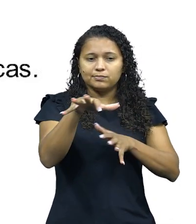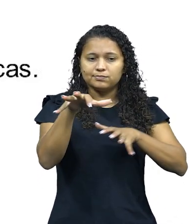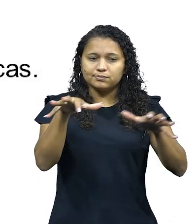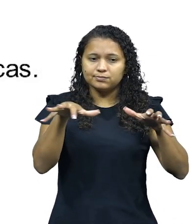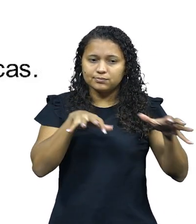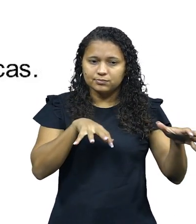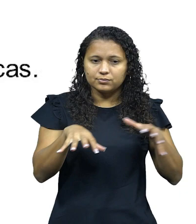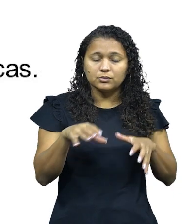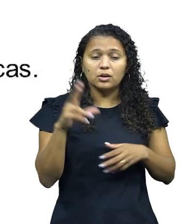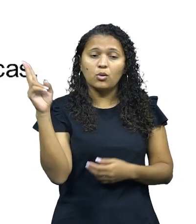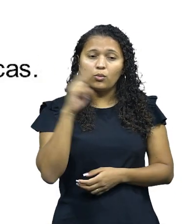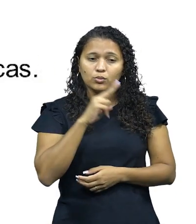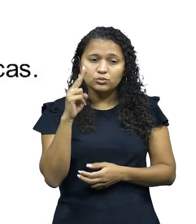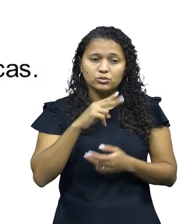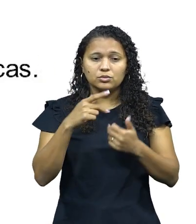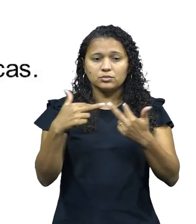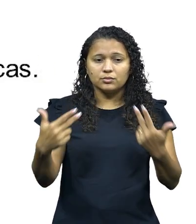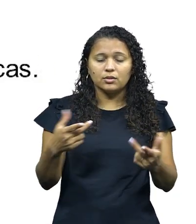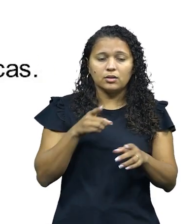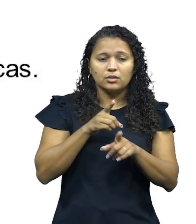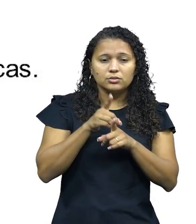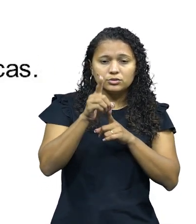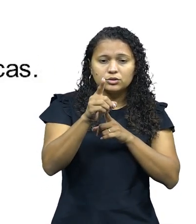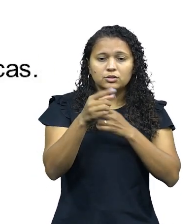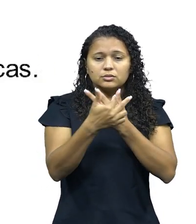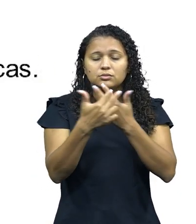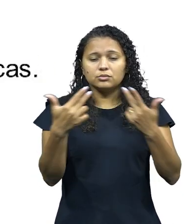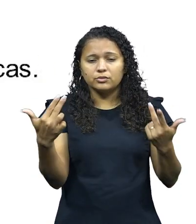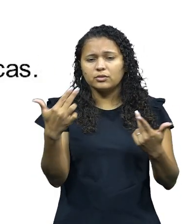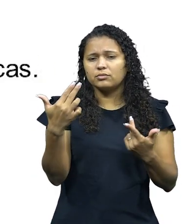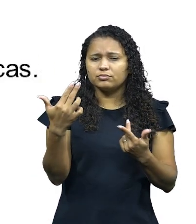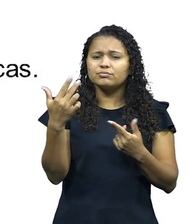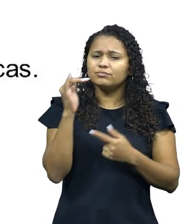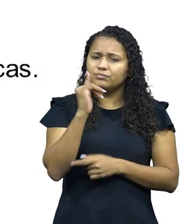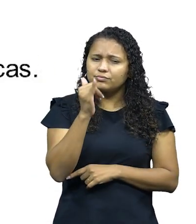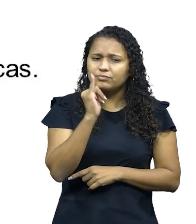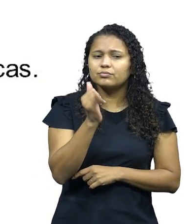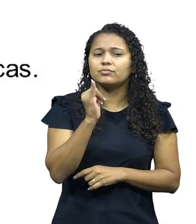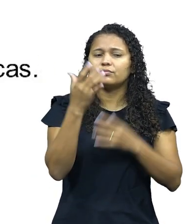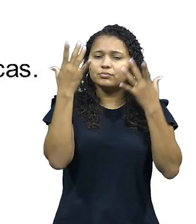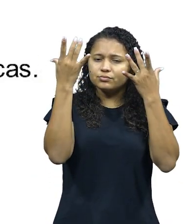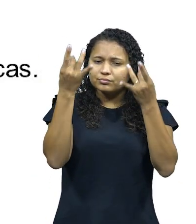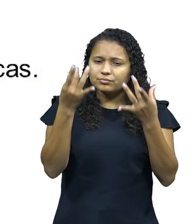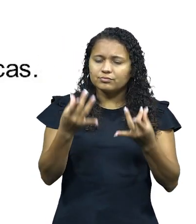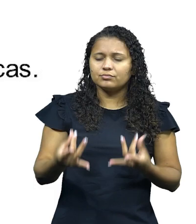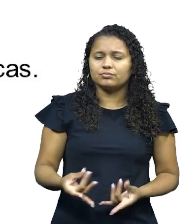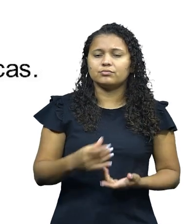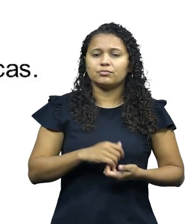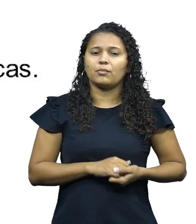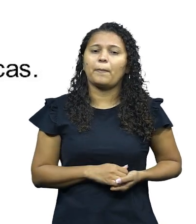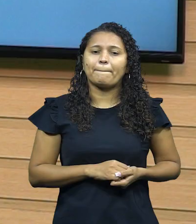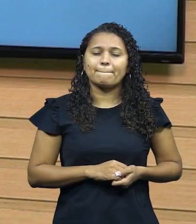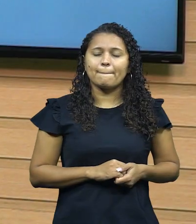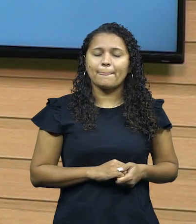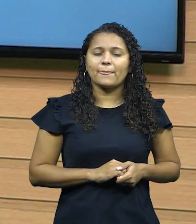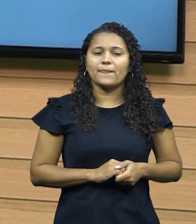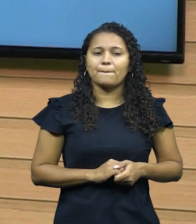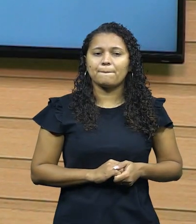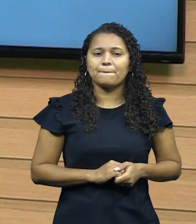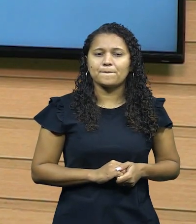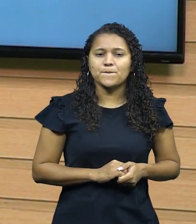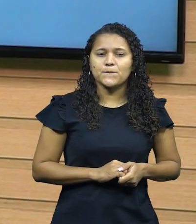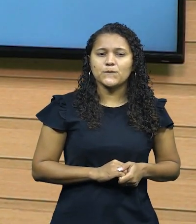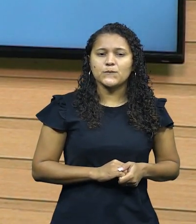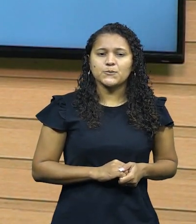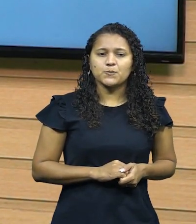de emergência, direções e dentre outras situações, né, que precisam de informações específicas.